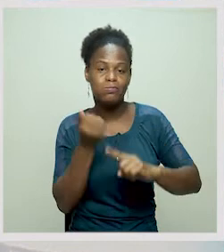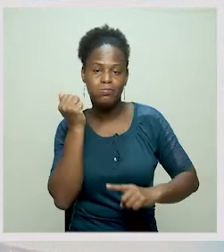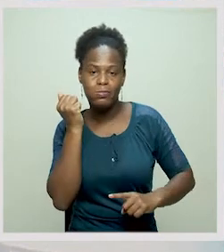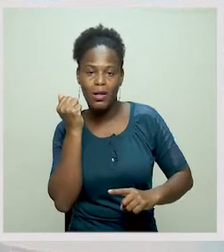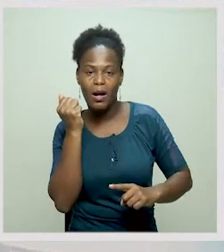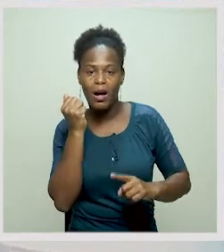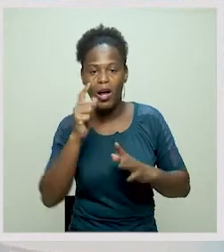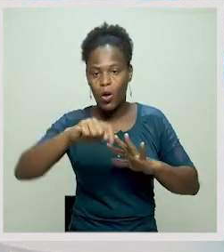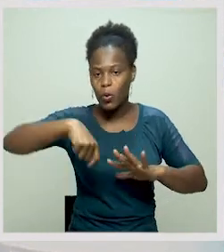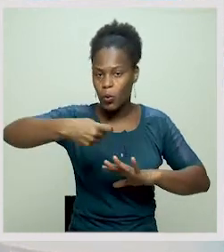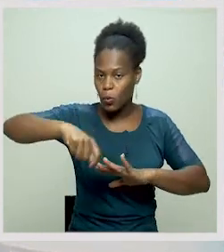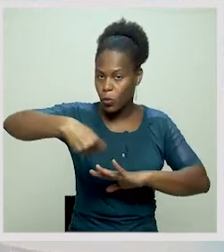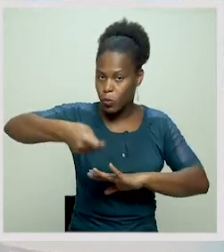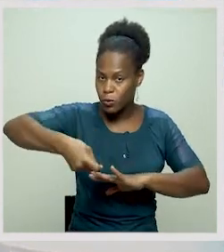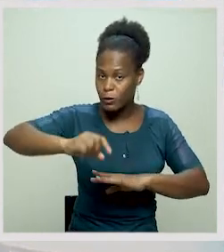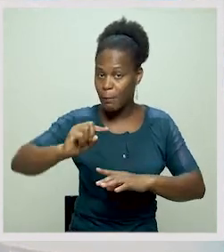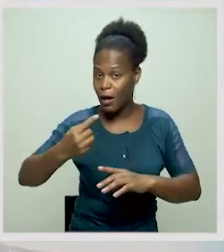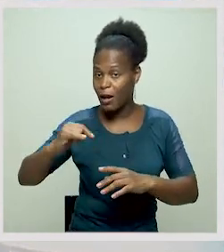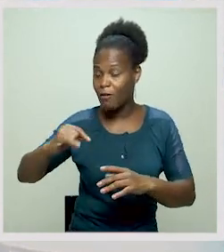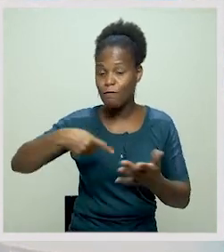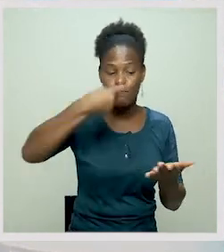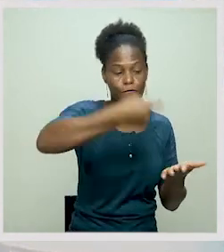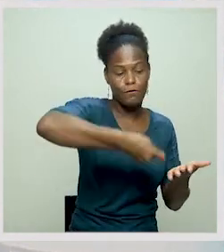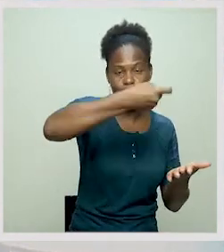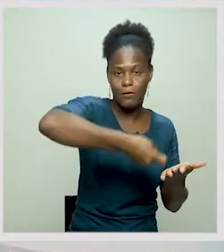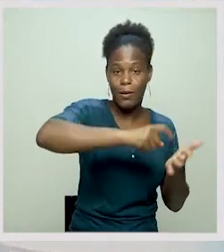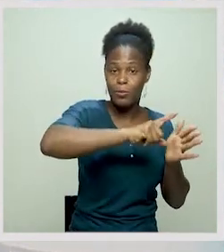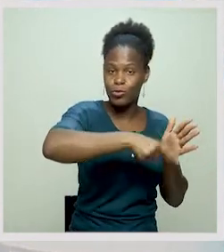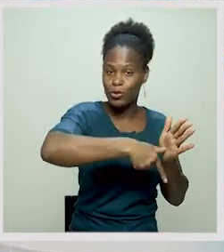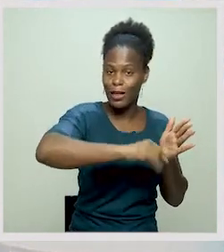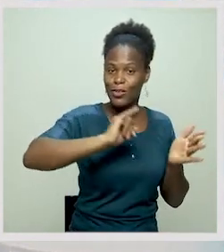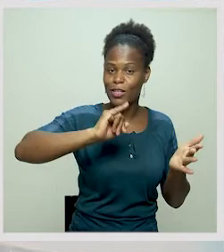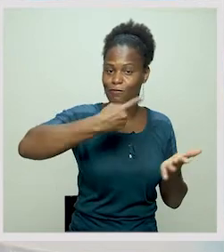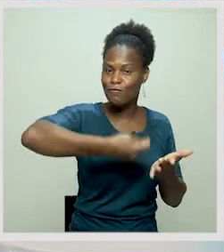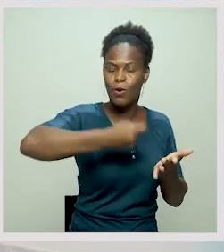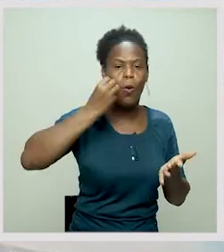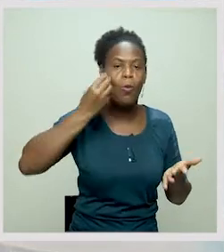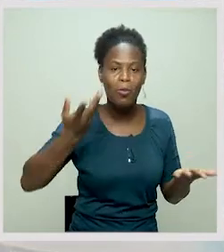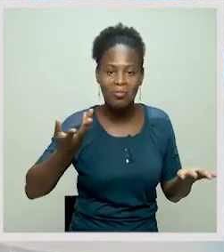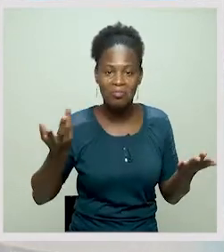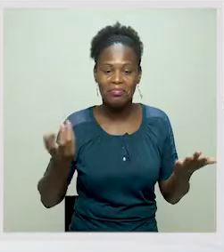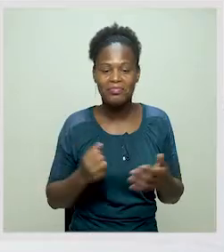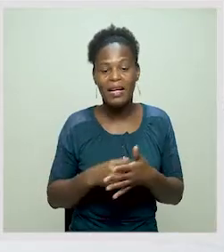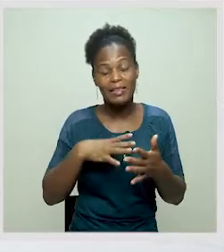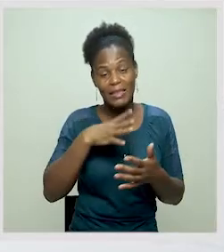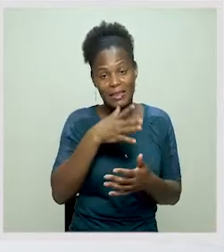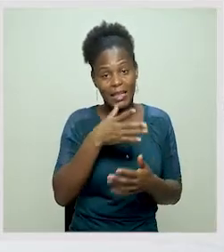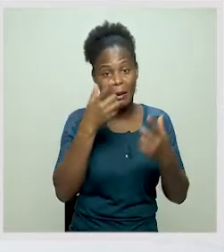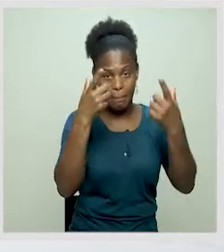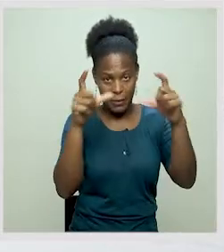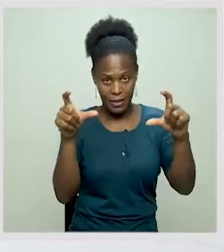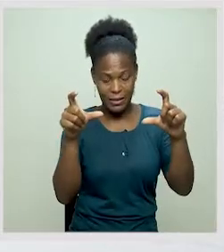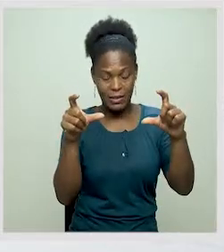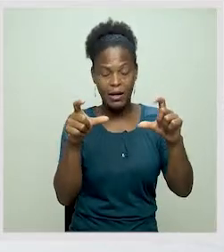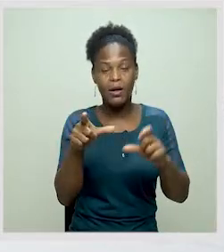conseguem recursos para financiar os projetos de investimento. Ou seja, as